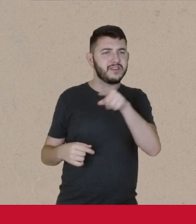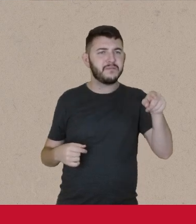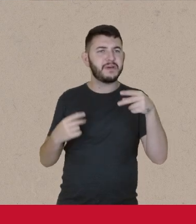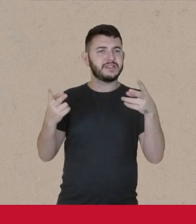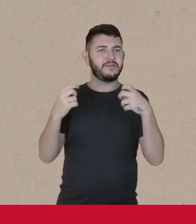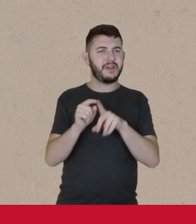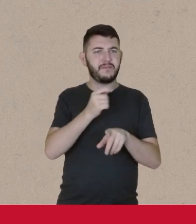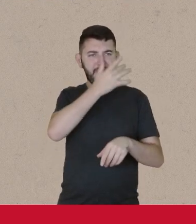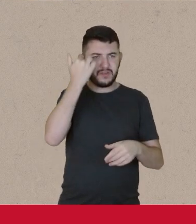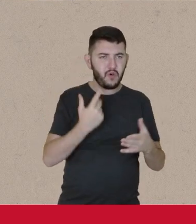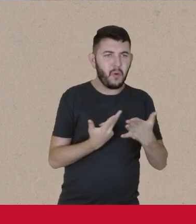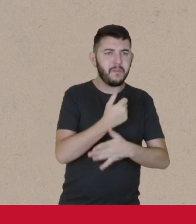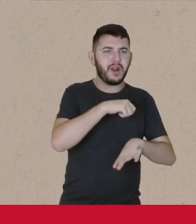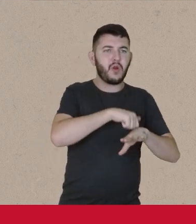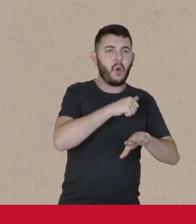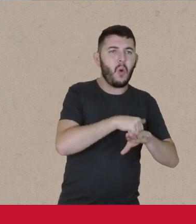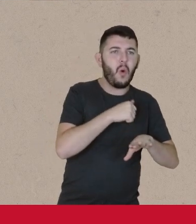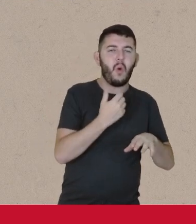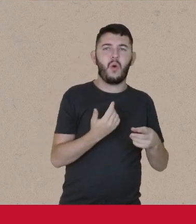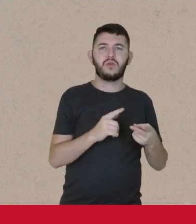comer arroz quebrado,